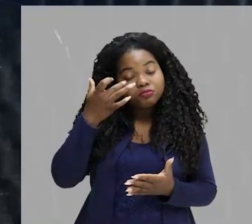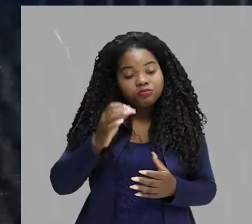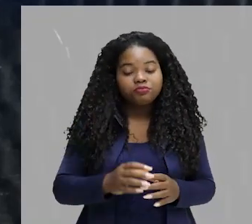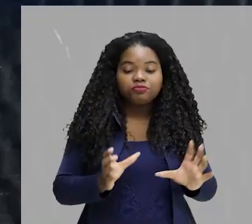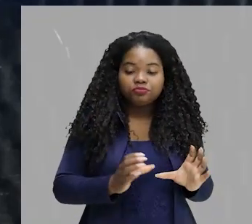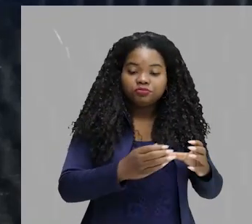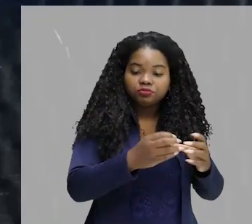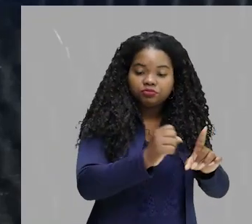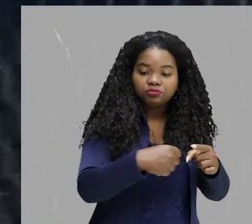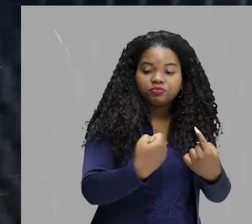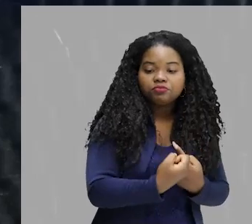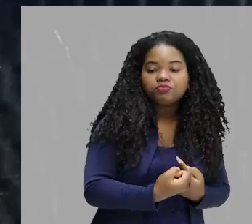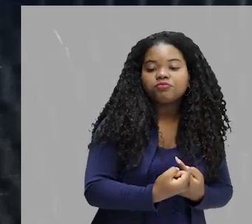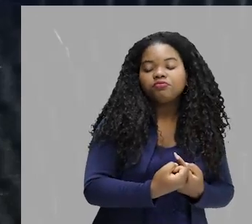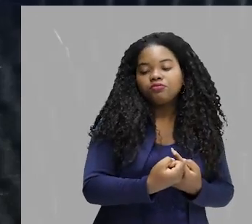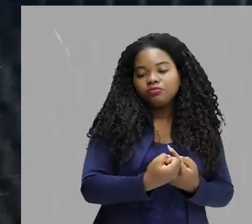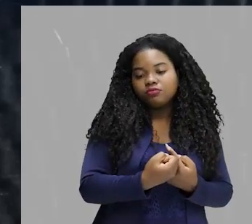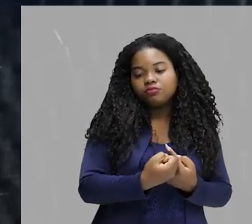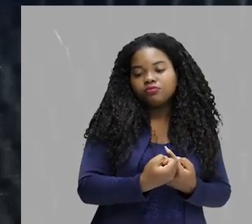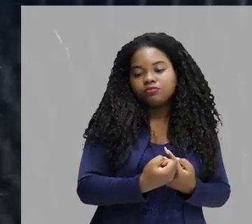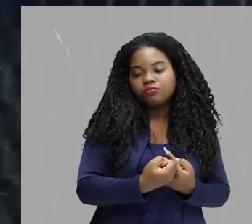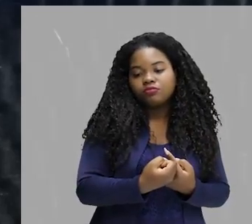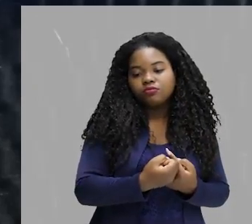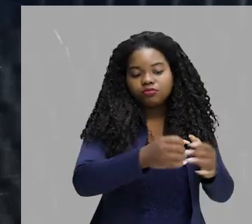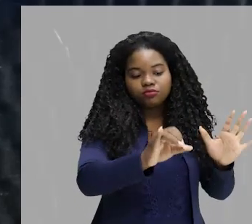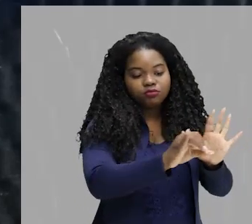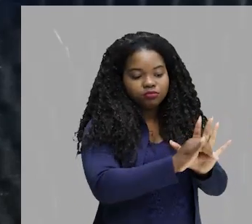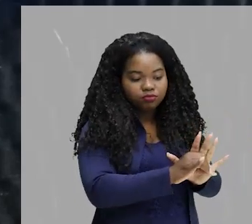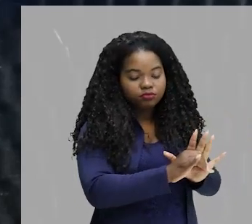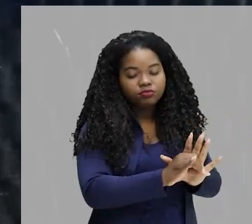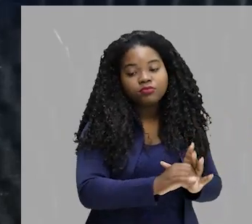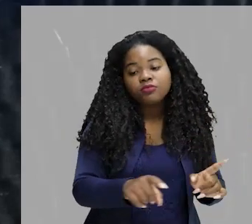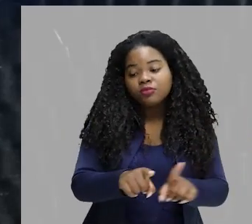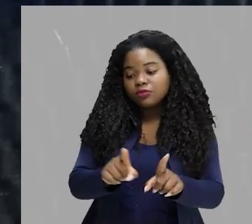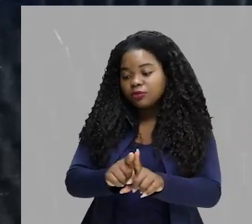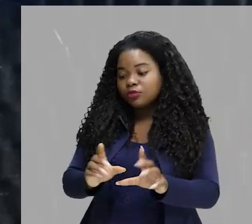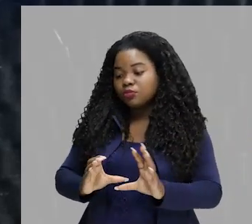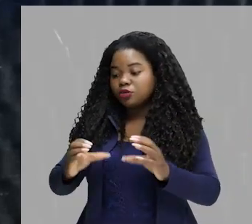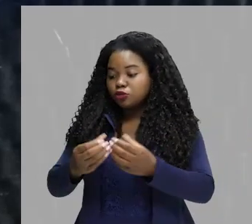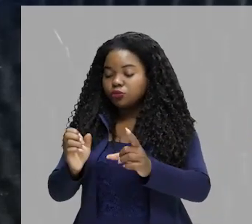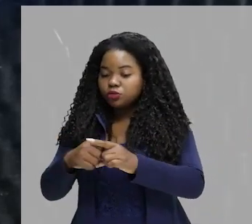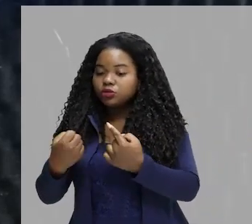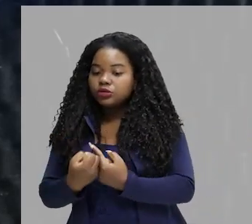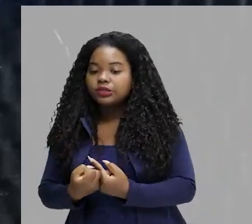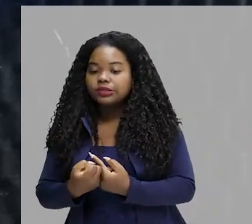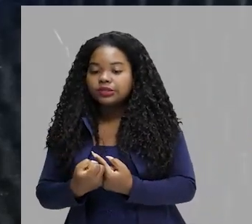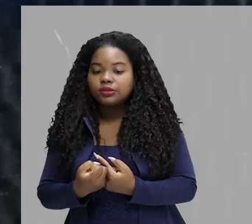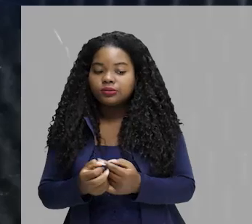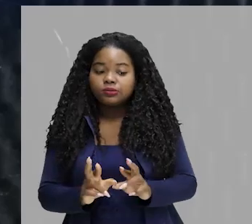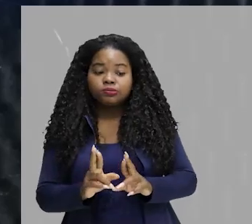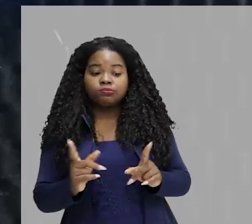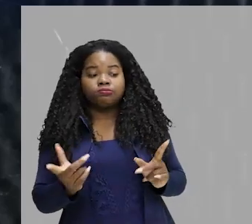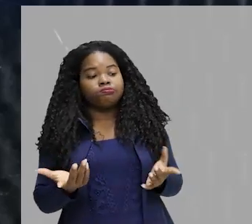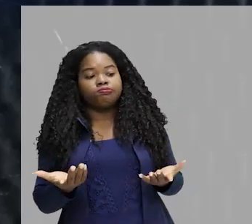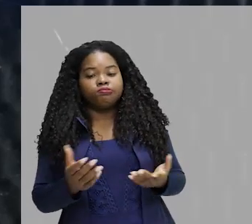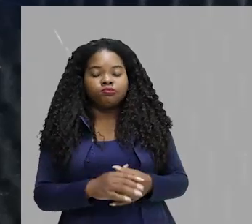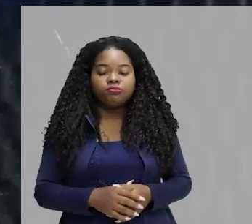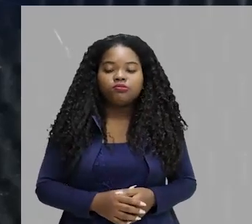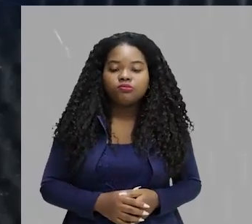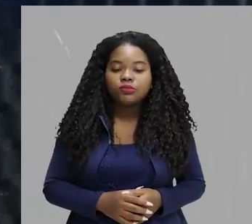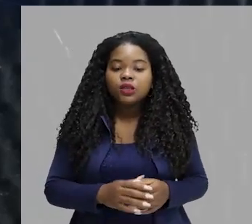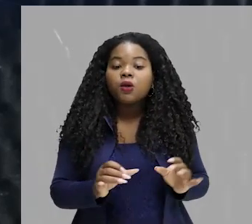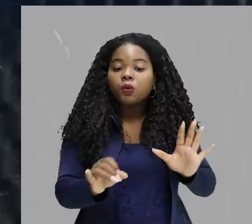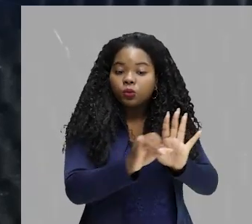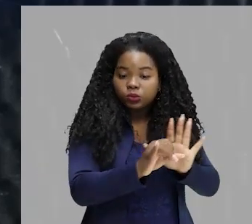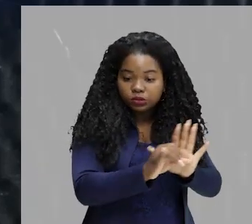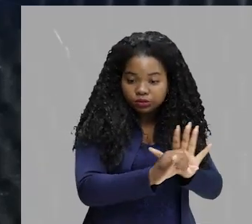sociais e elementos que nos diferenciam. Os elementos que nos identificam, eles são chamados de elementos